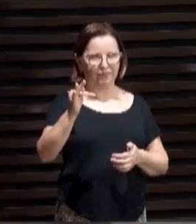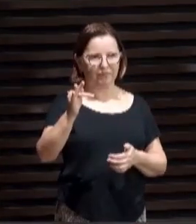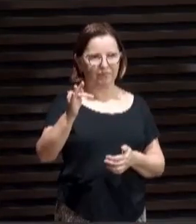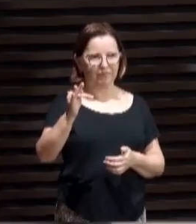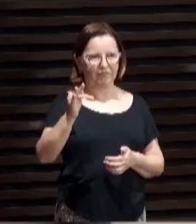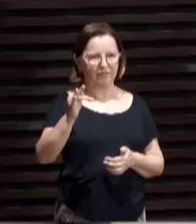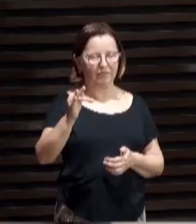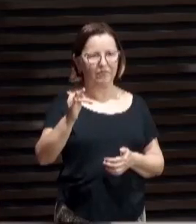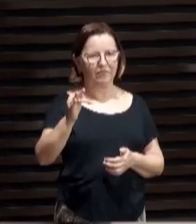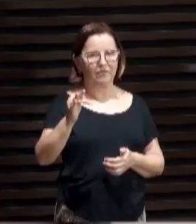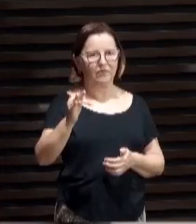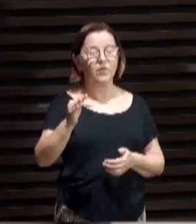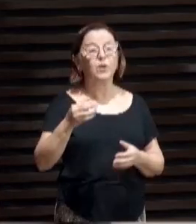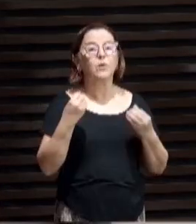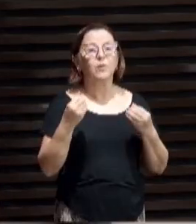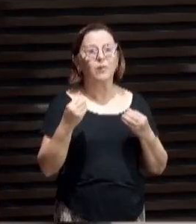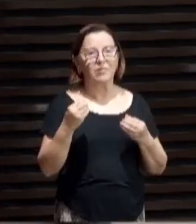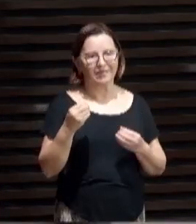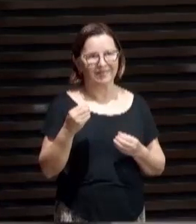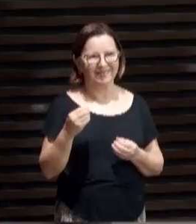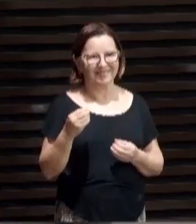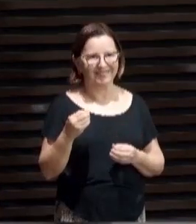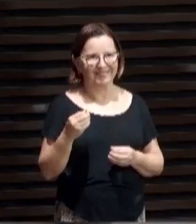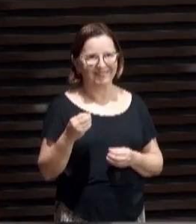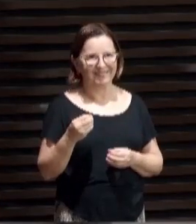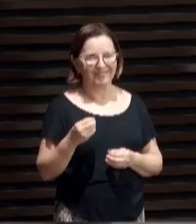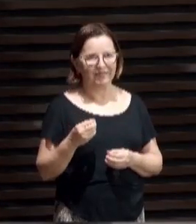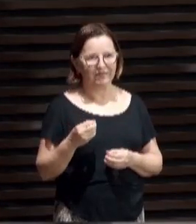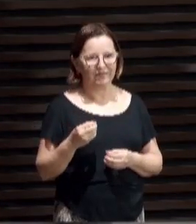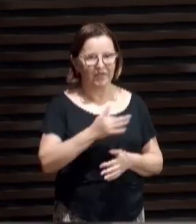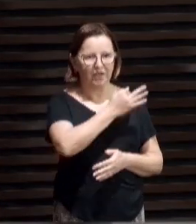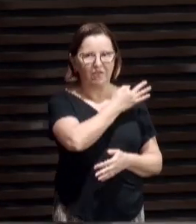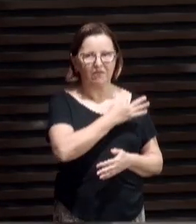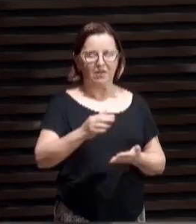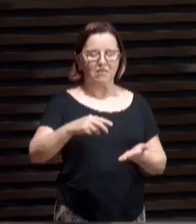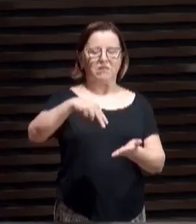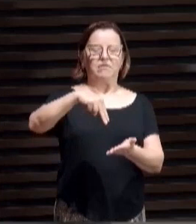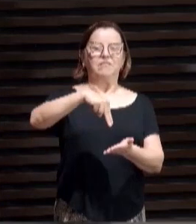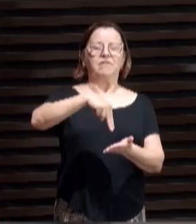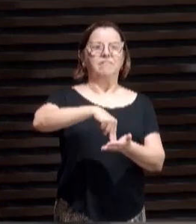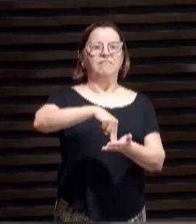como é que é? O fariseu, posto em pé,